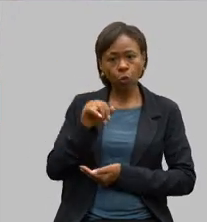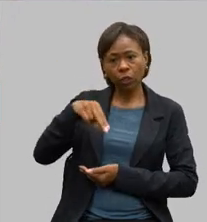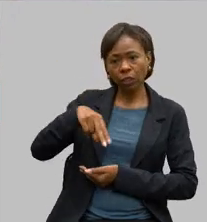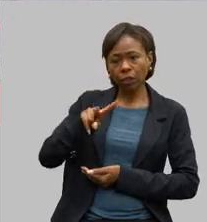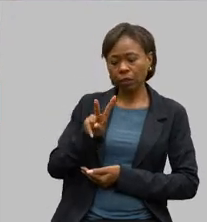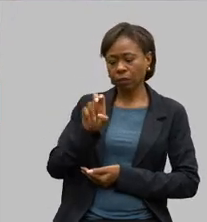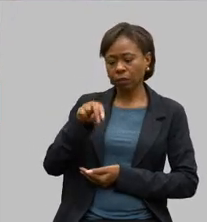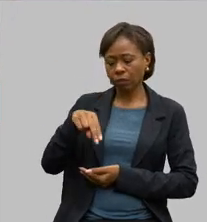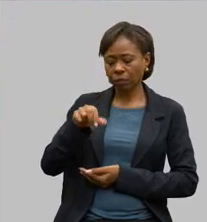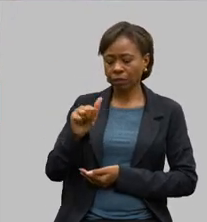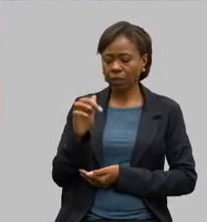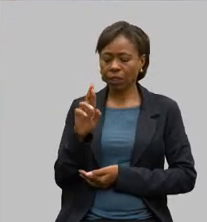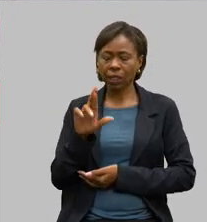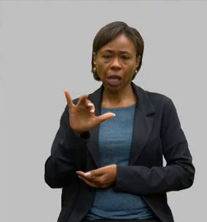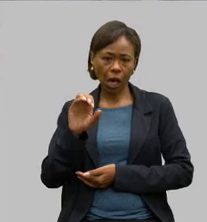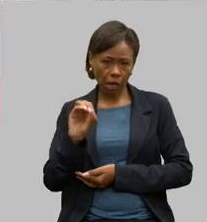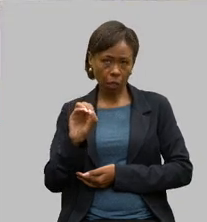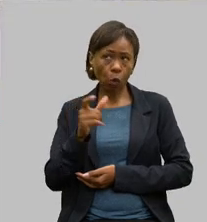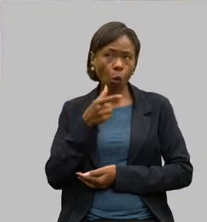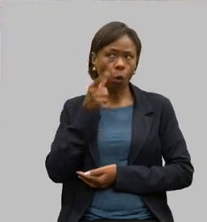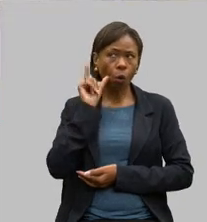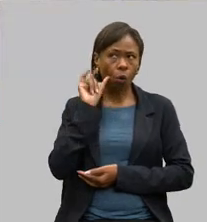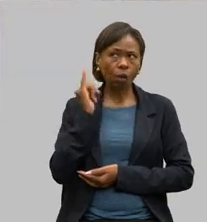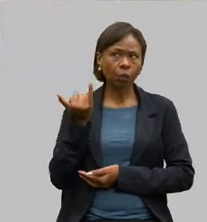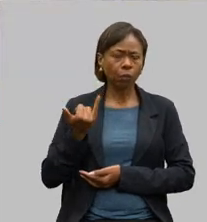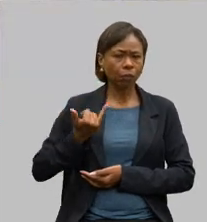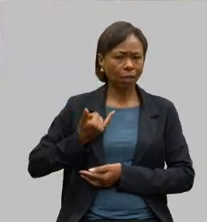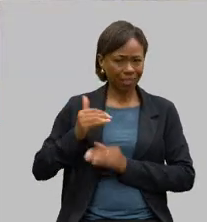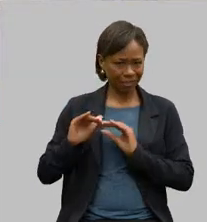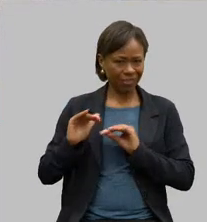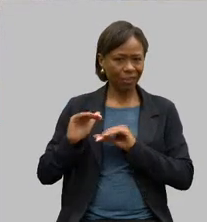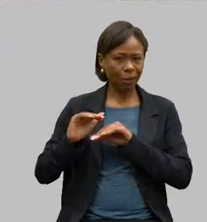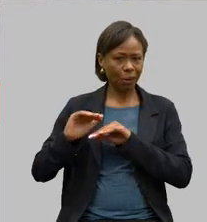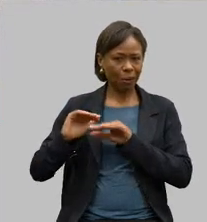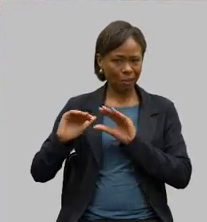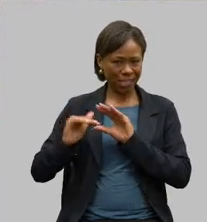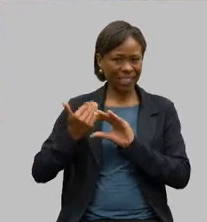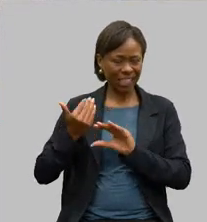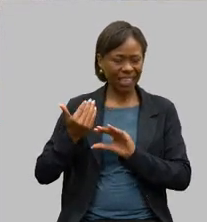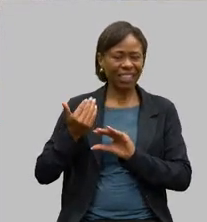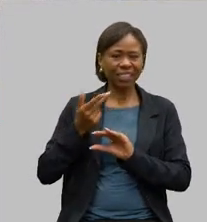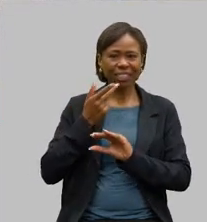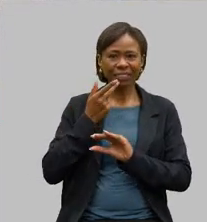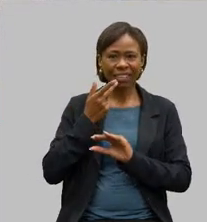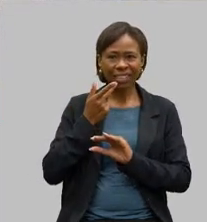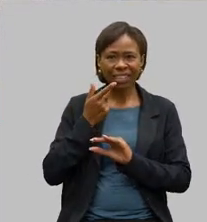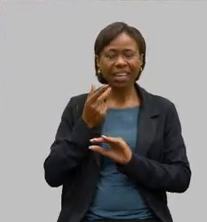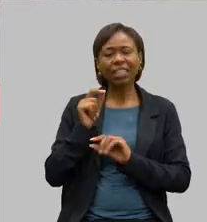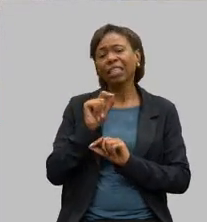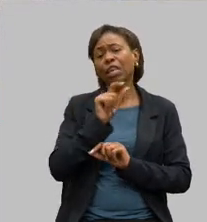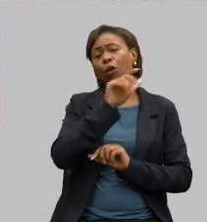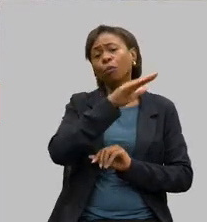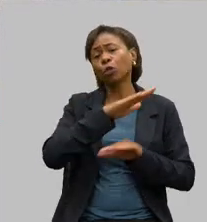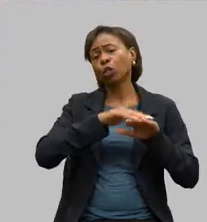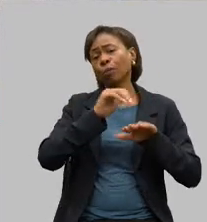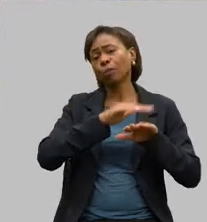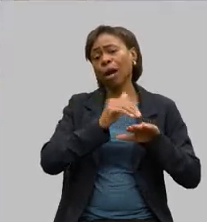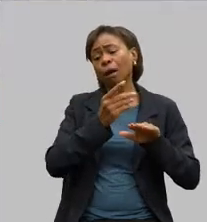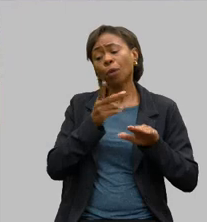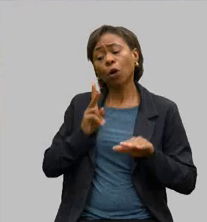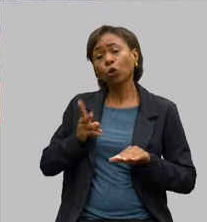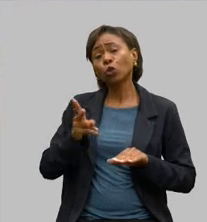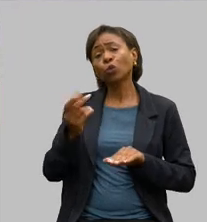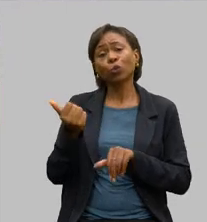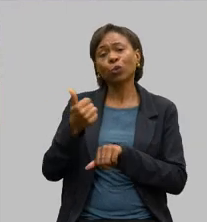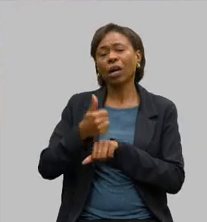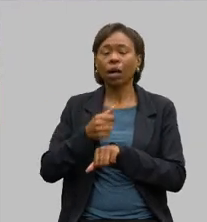gente uma uma mensagem para ver tão carinhosa com quem que a gente vai chamar para dar continuidade eu falei Ah isso é uma escolha de